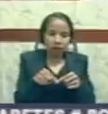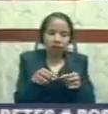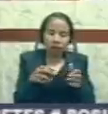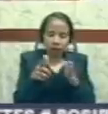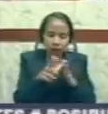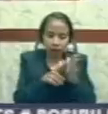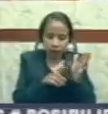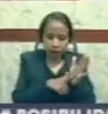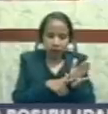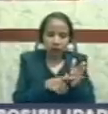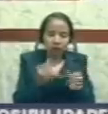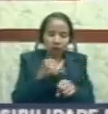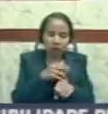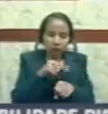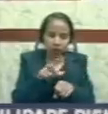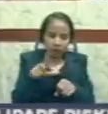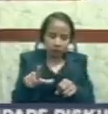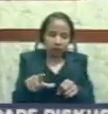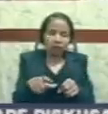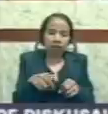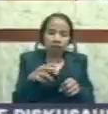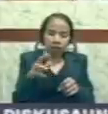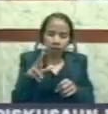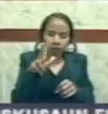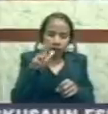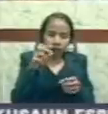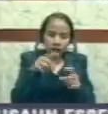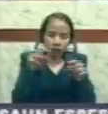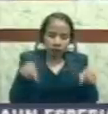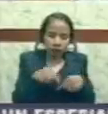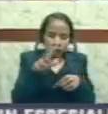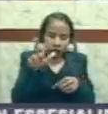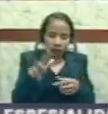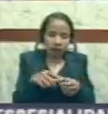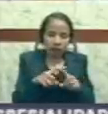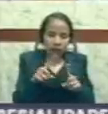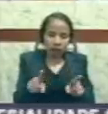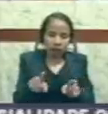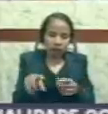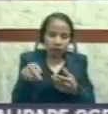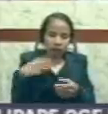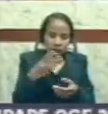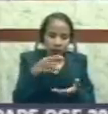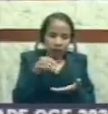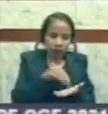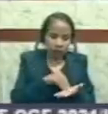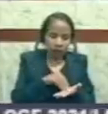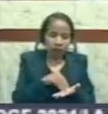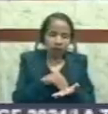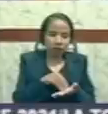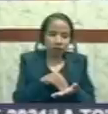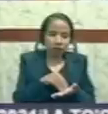regras internacionais de contabilidade na tabela 3. Mais bem, e nem na amitau as regras internacionais nian,